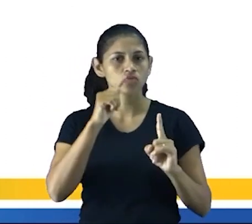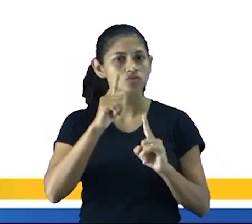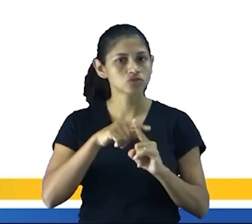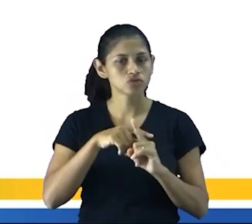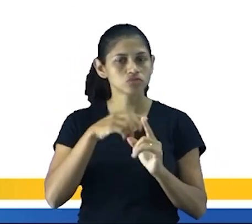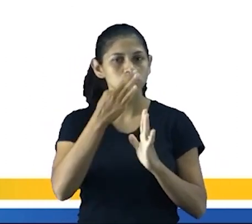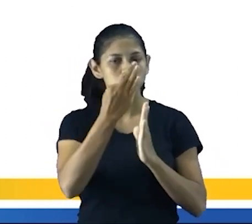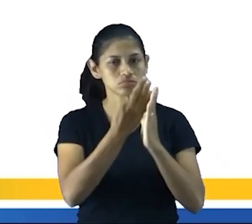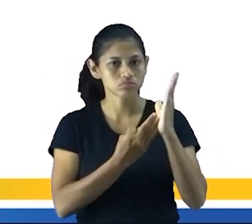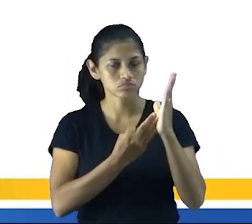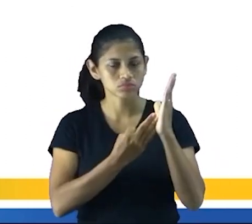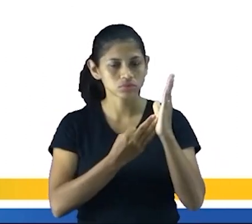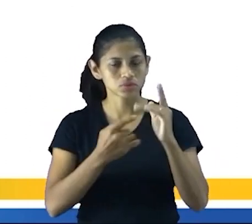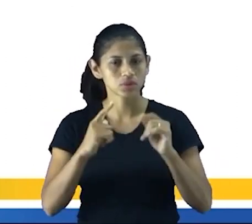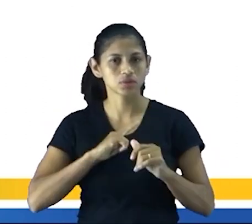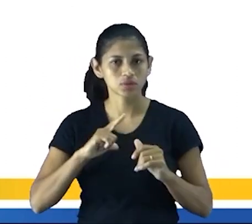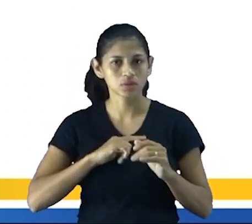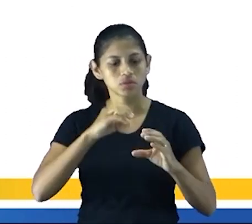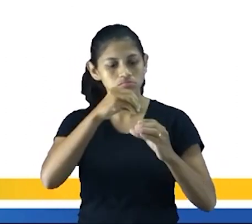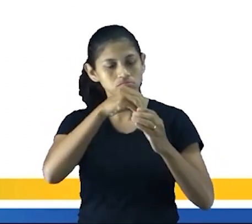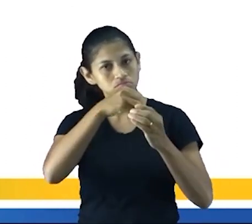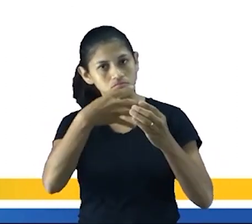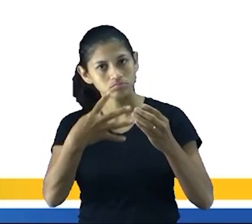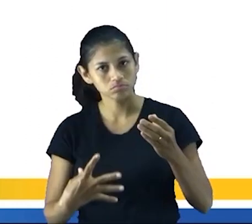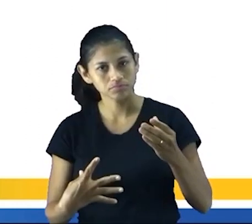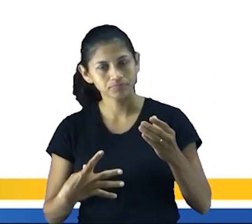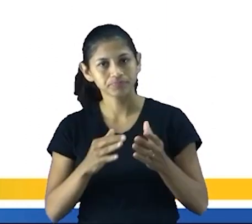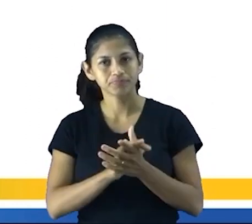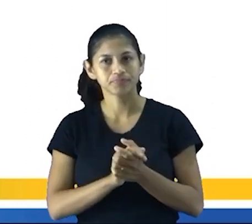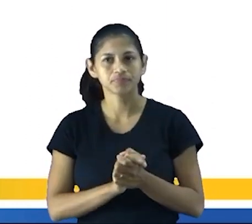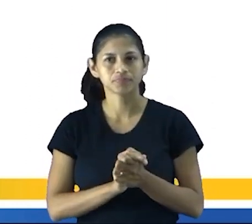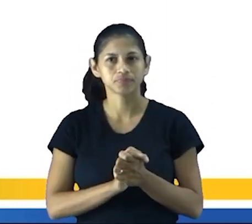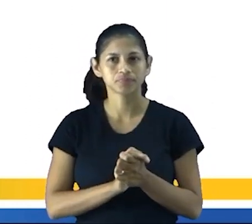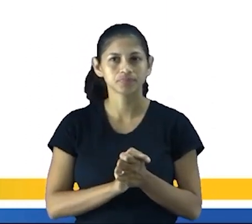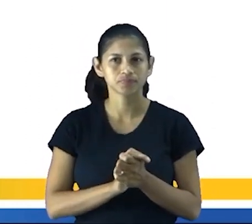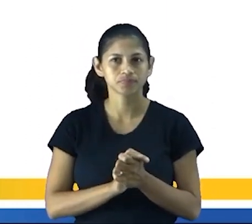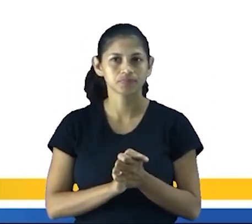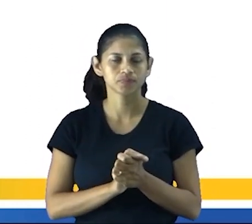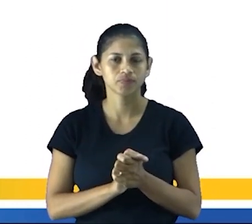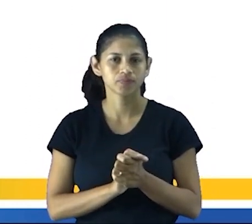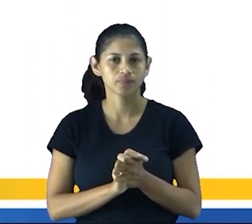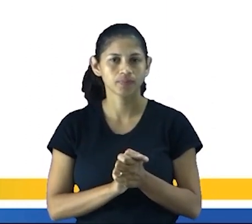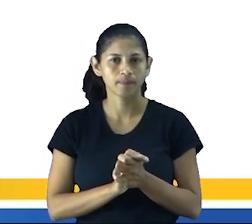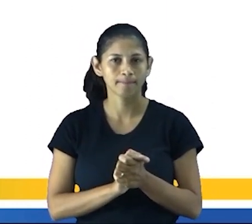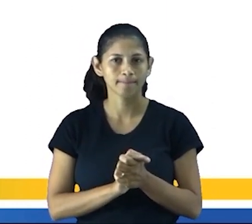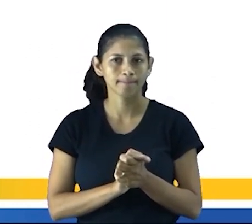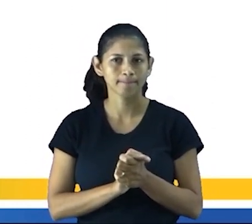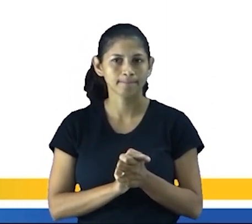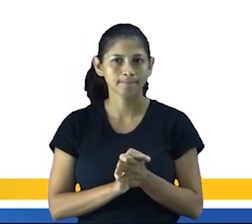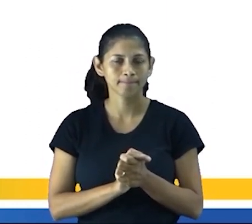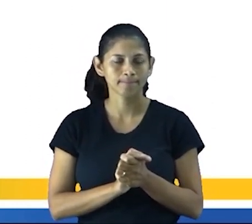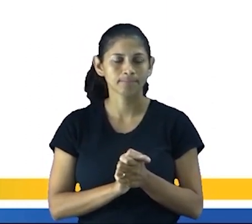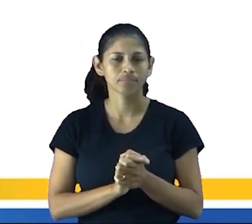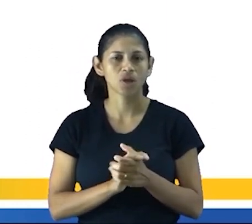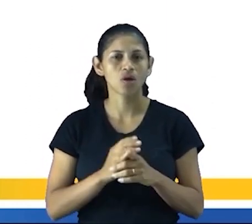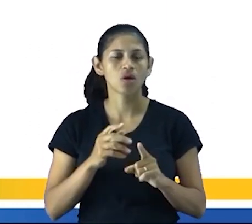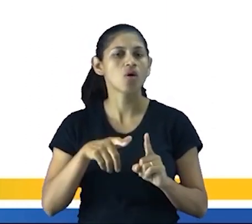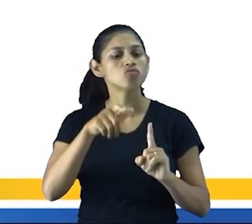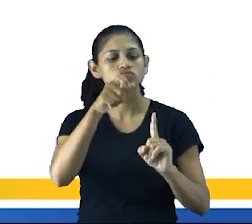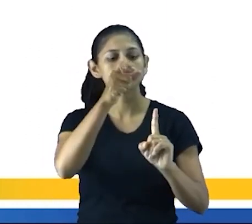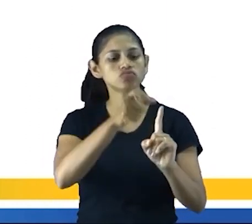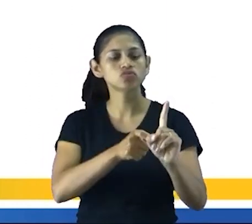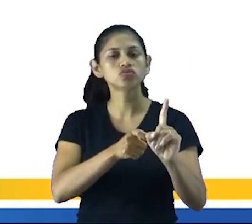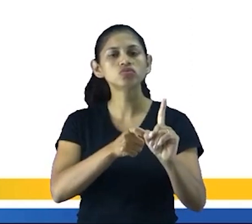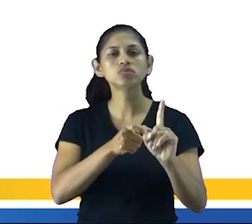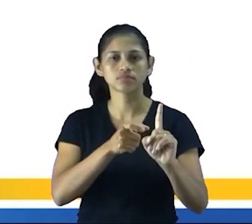essas características, né? Vão ter essa situação aí, leva em consideração o sujeito